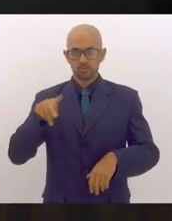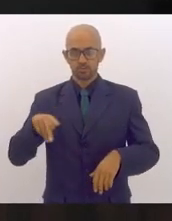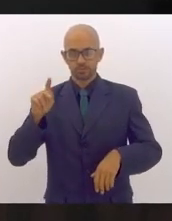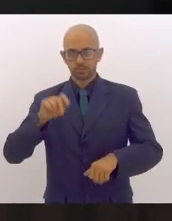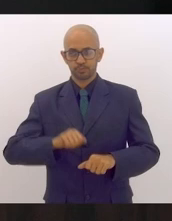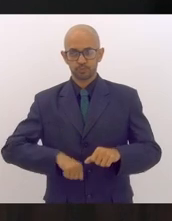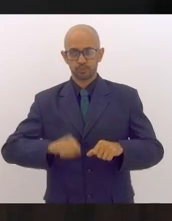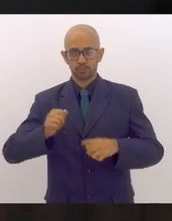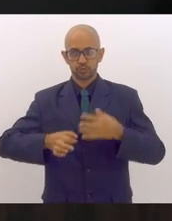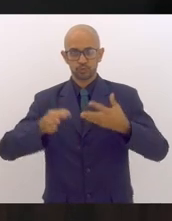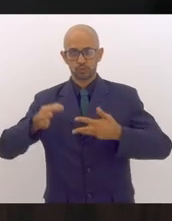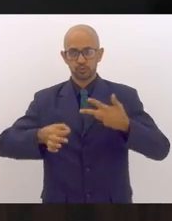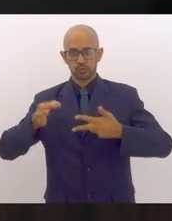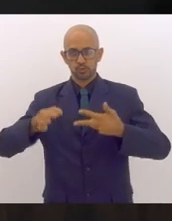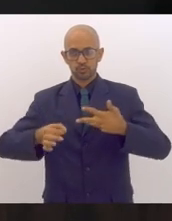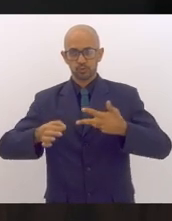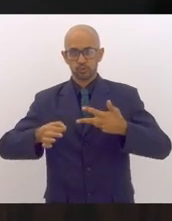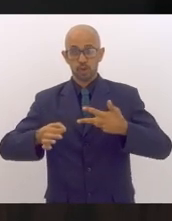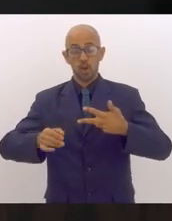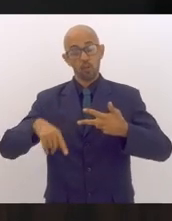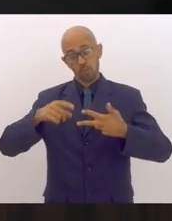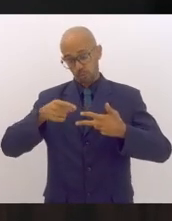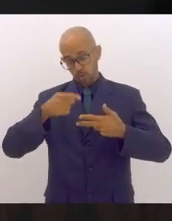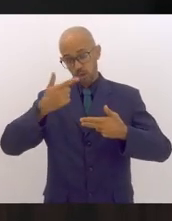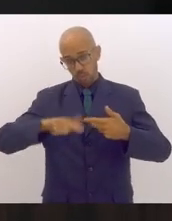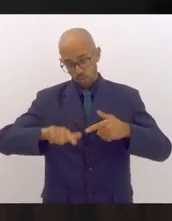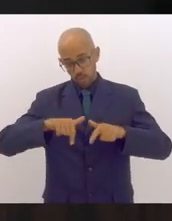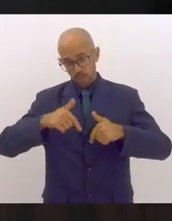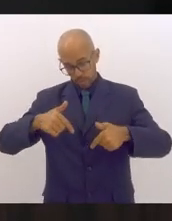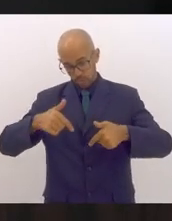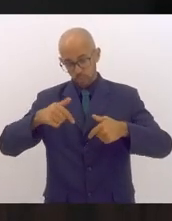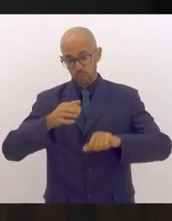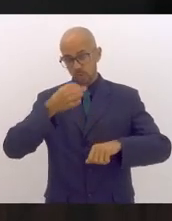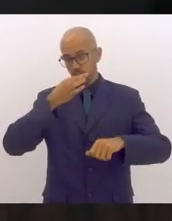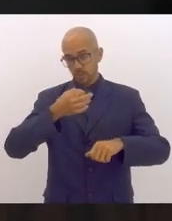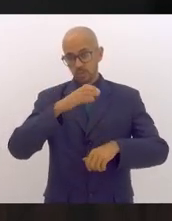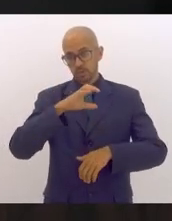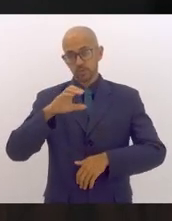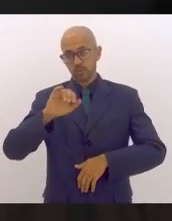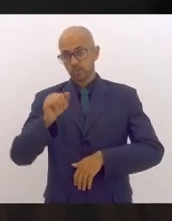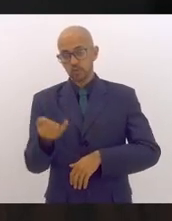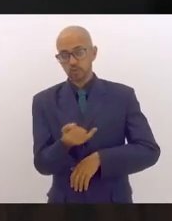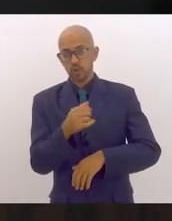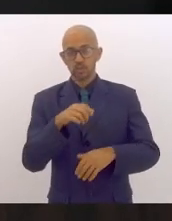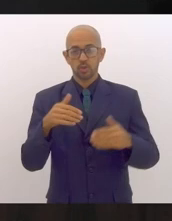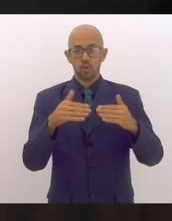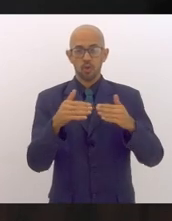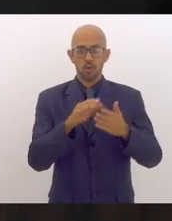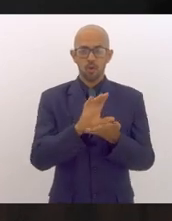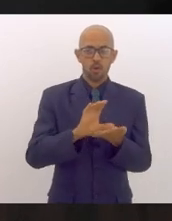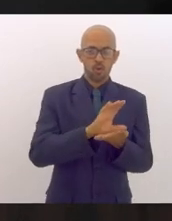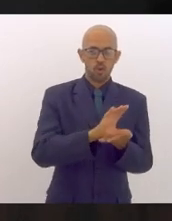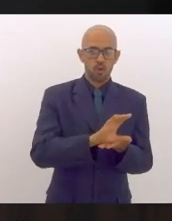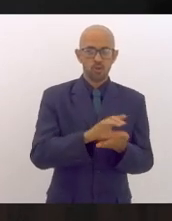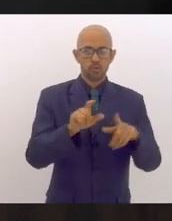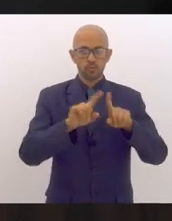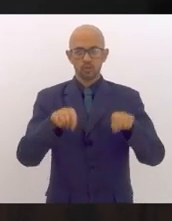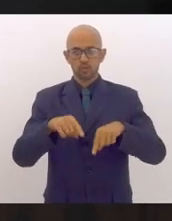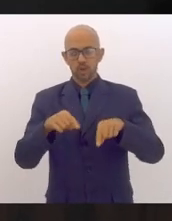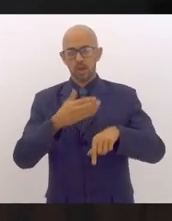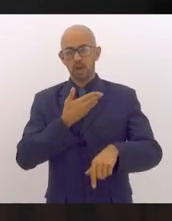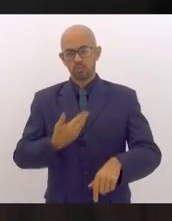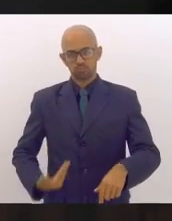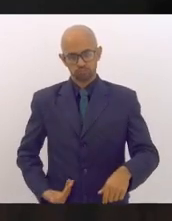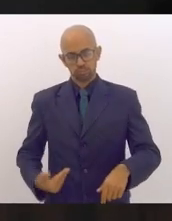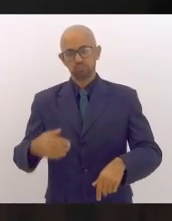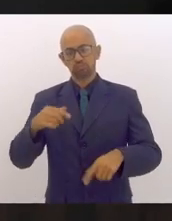de jurisdição do Estado do Rio de Janeiro e da outras providências. Pareceres da Comissão de Constituição e Justiça pela condicionalidade, servidores públicos, favorável, de